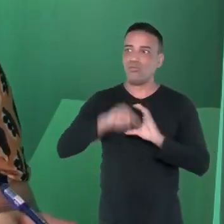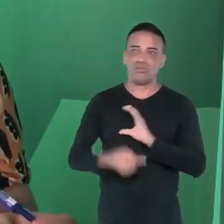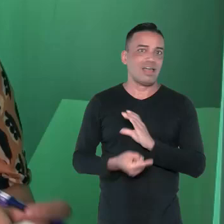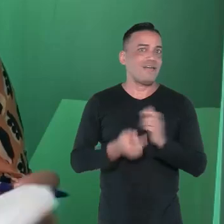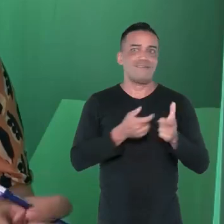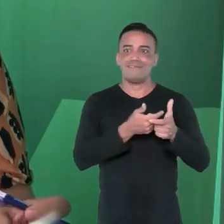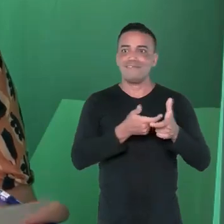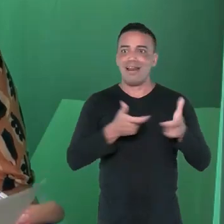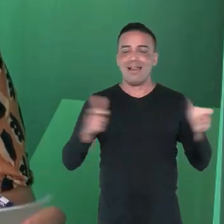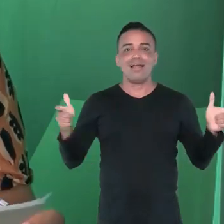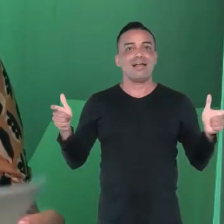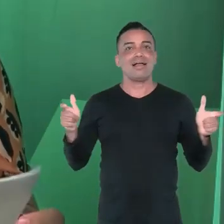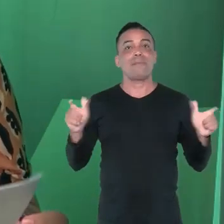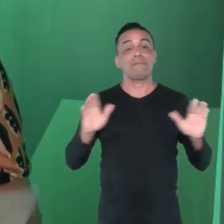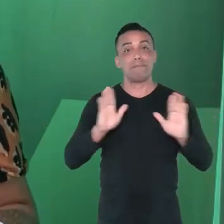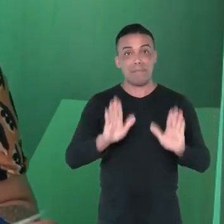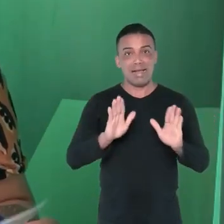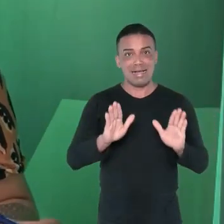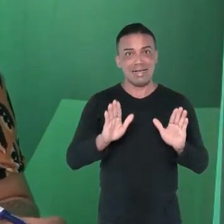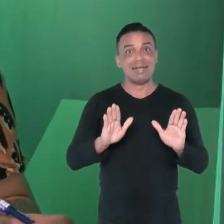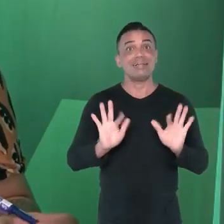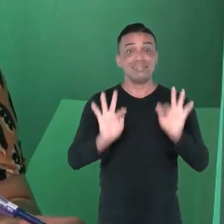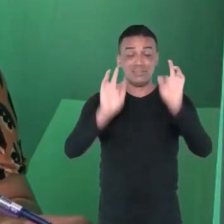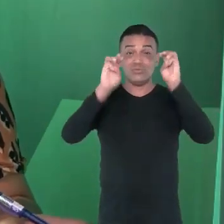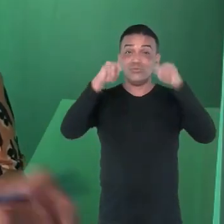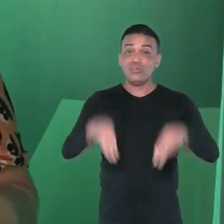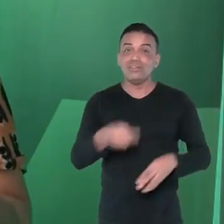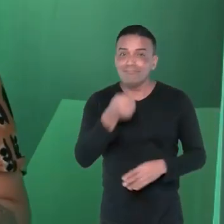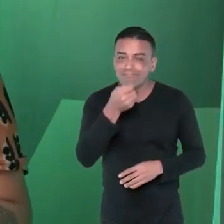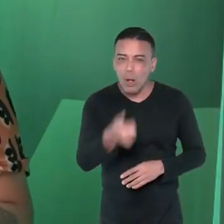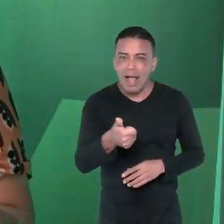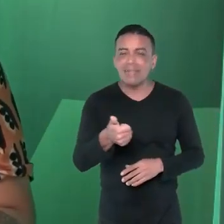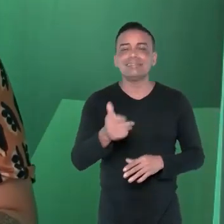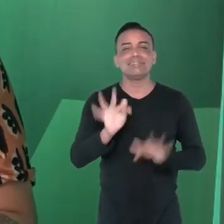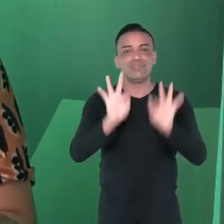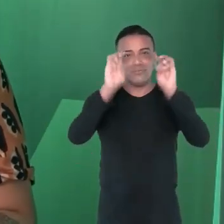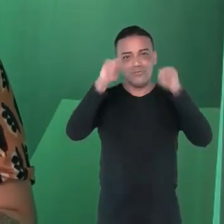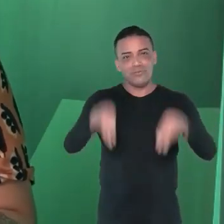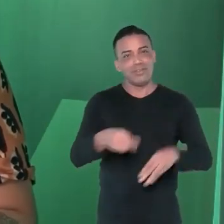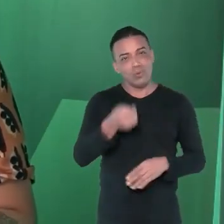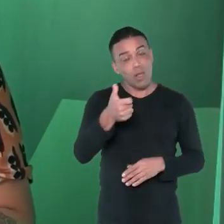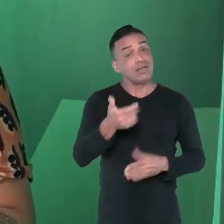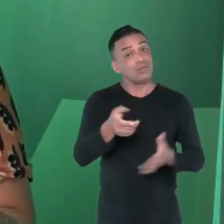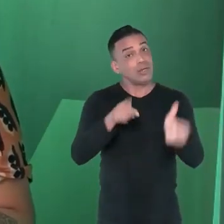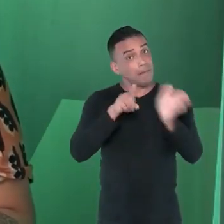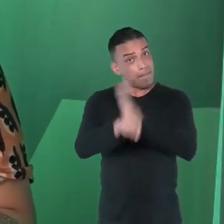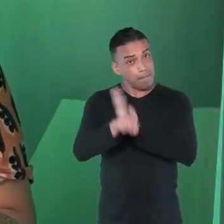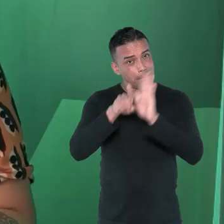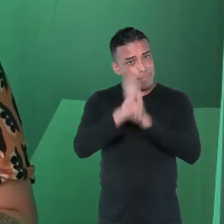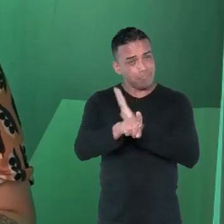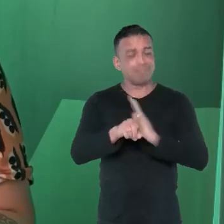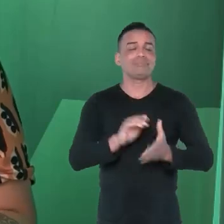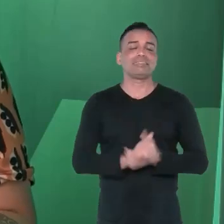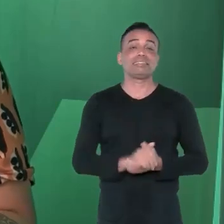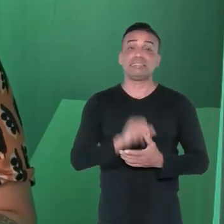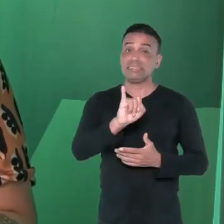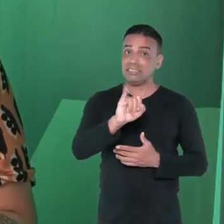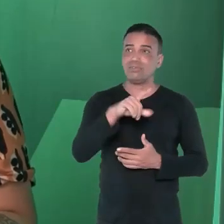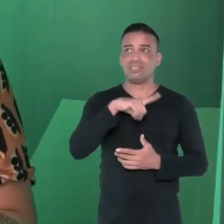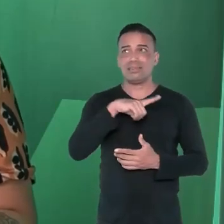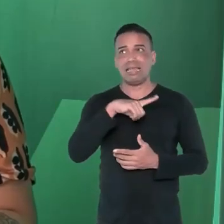assim, mas É muito a gente gentil. tá aproximando do fim. Então eu queria te perguntar se você tá